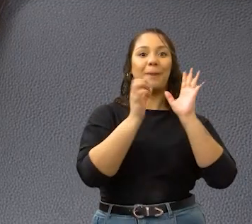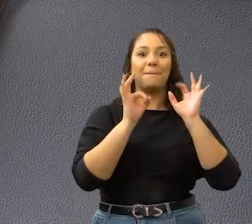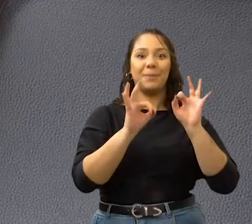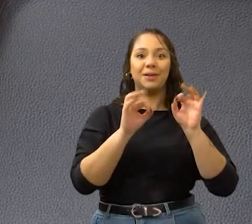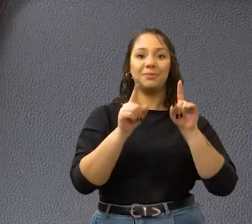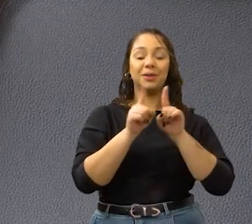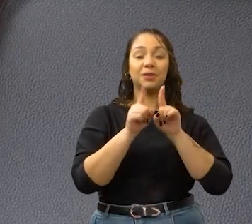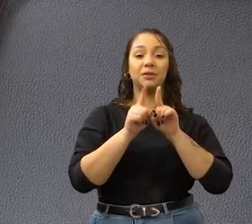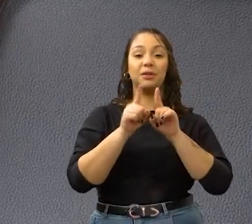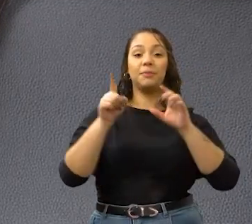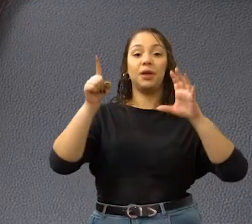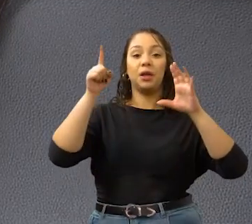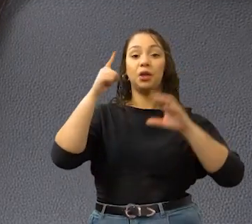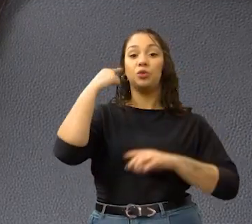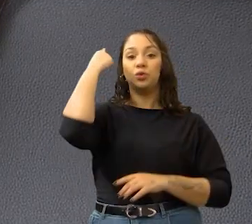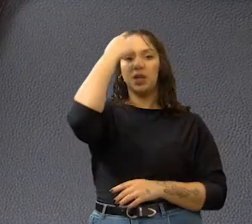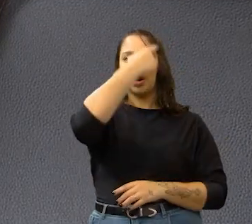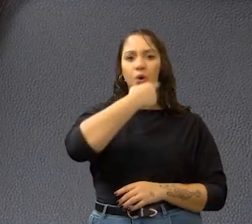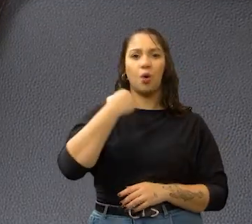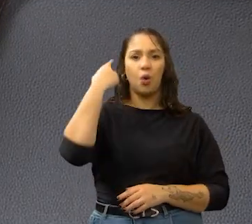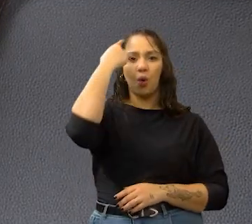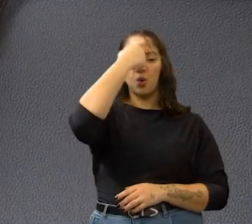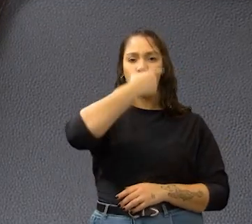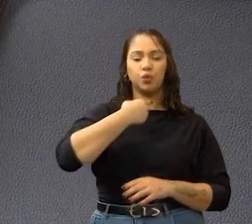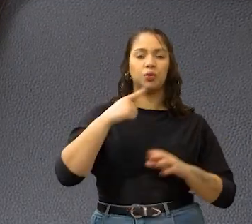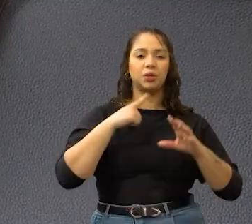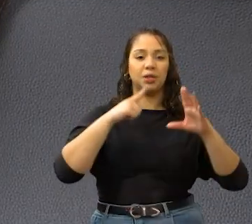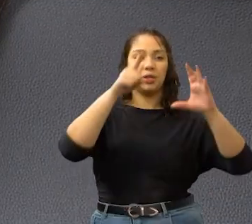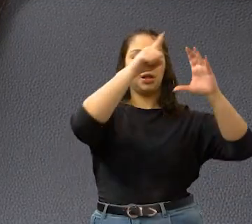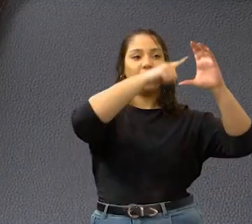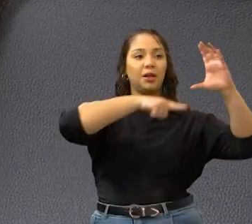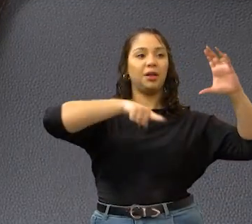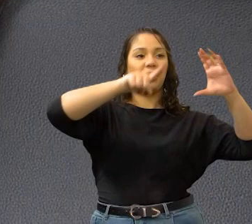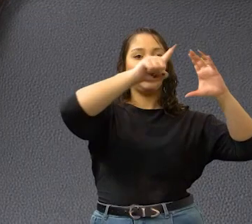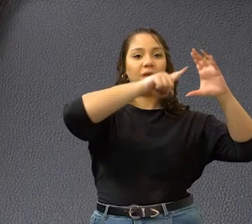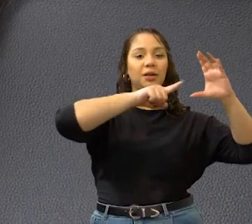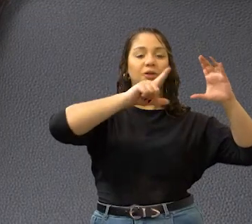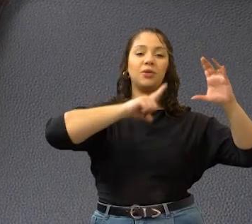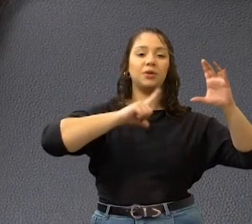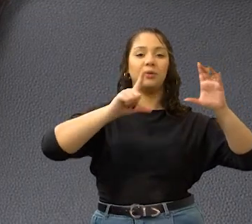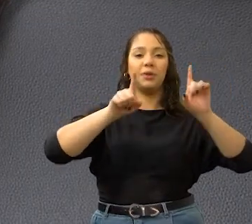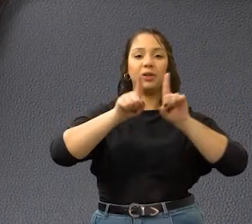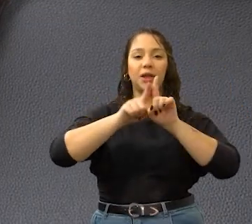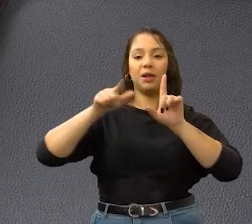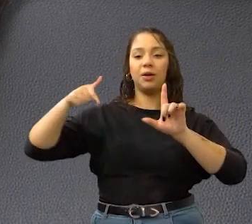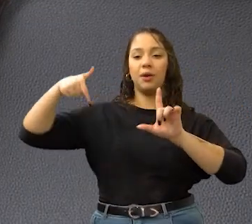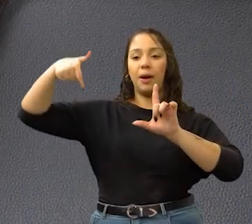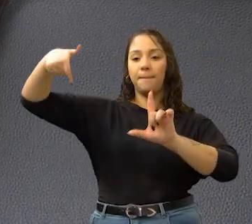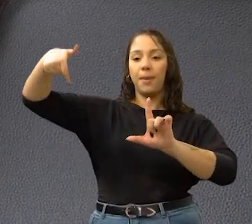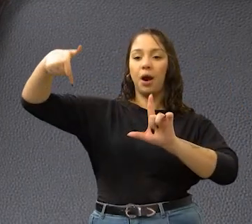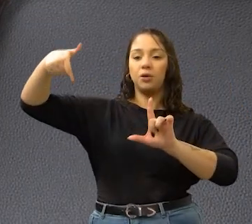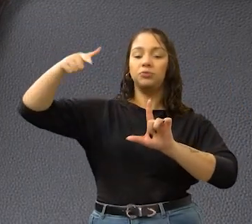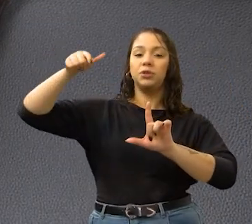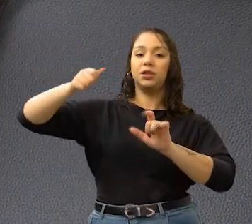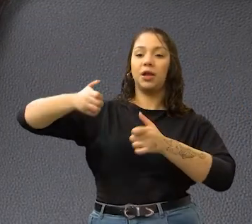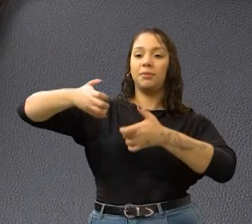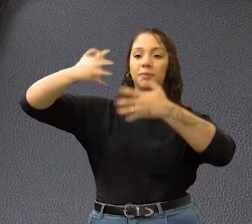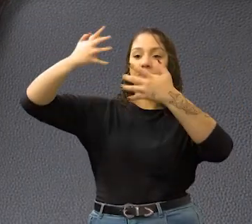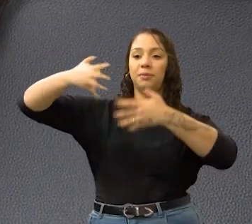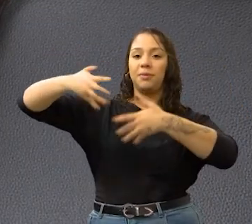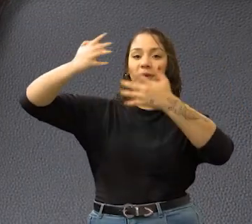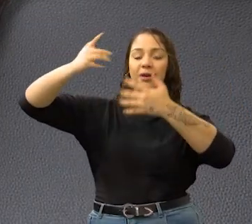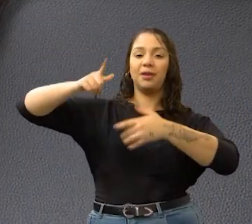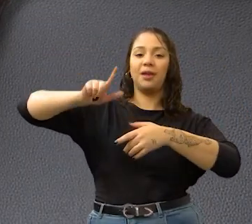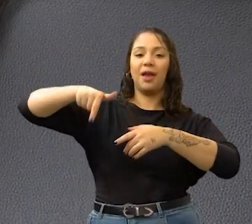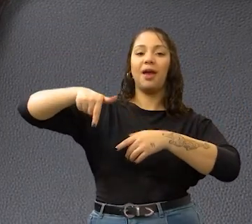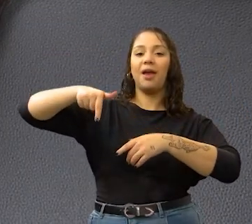simbólico, e além disso, nos relógios que a gente tem na cidade, né? Aparecer Dia do Orgulho, Viva a Diversidade, precisa ver a